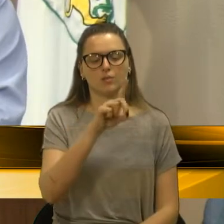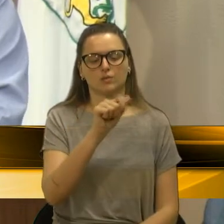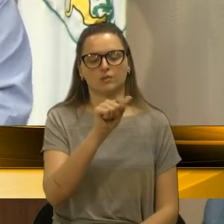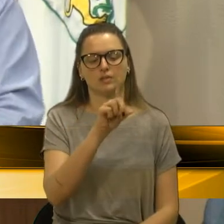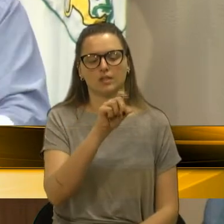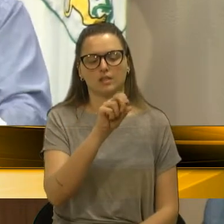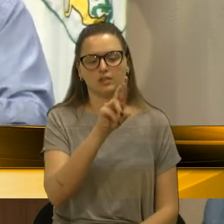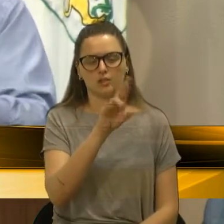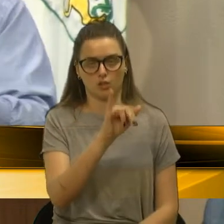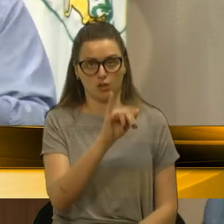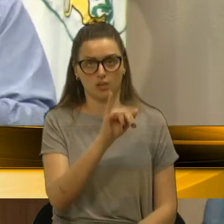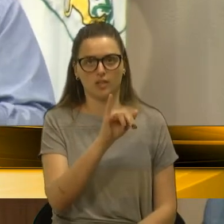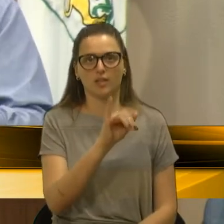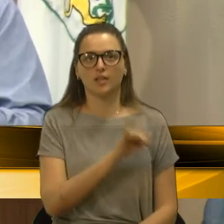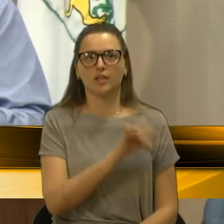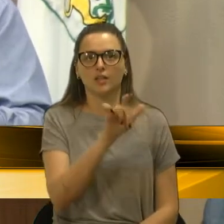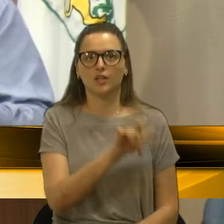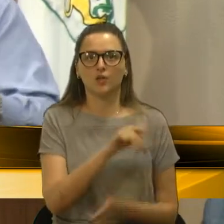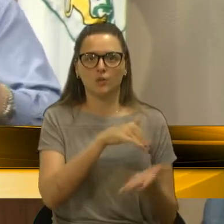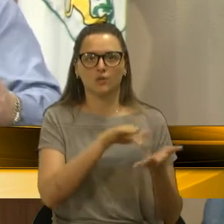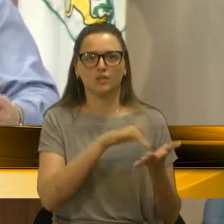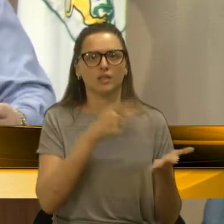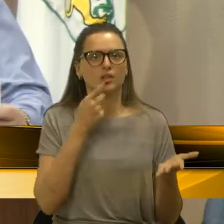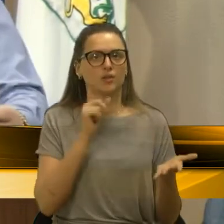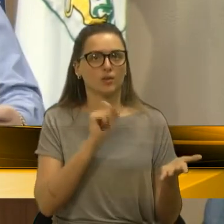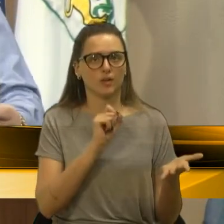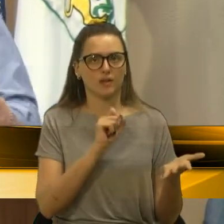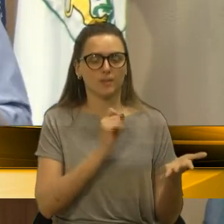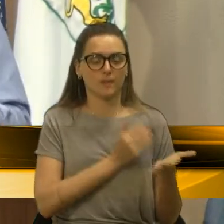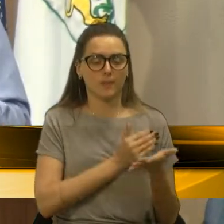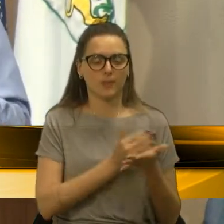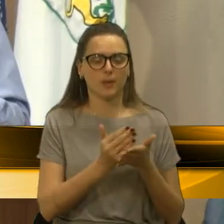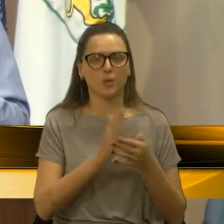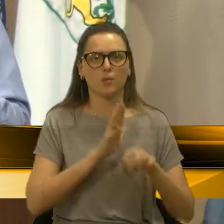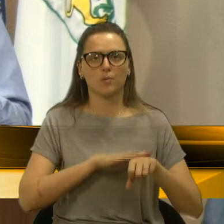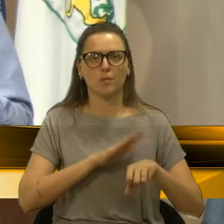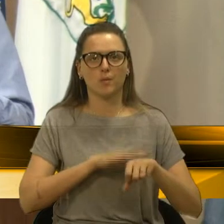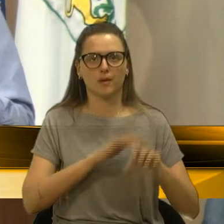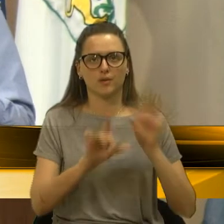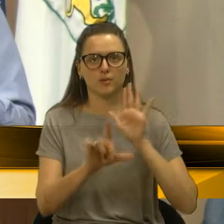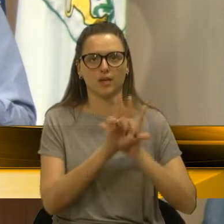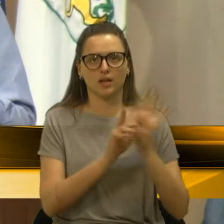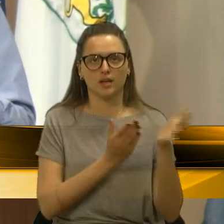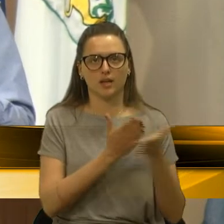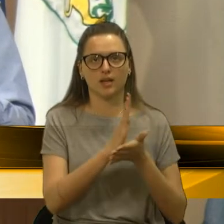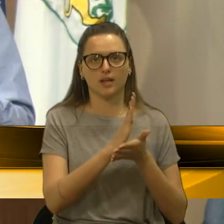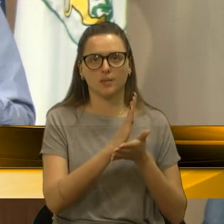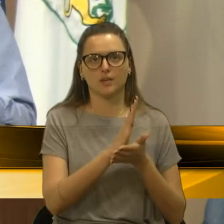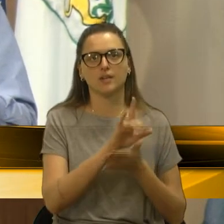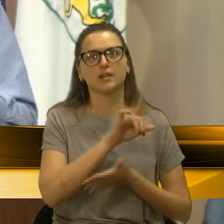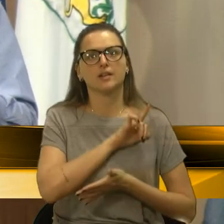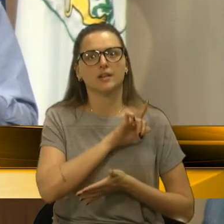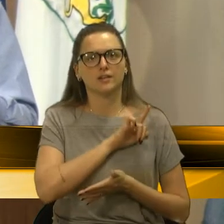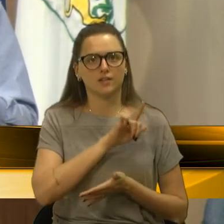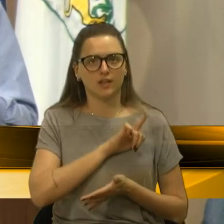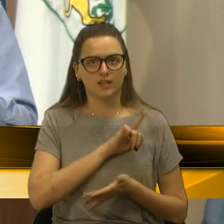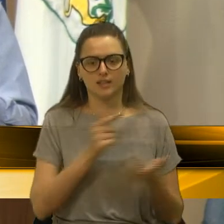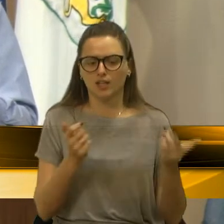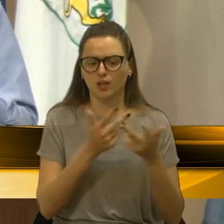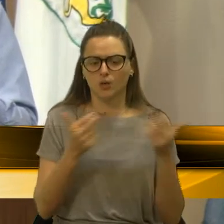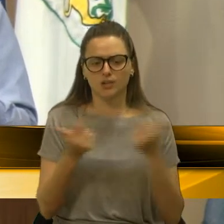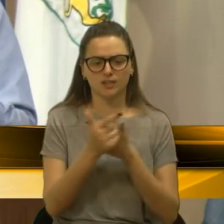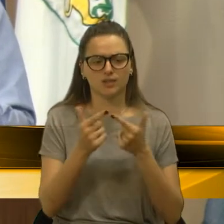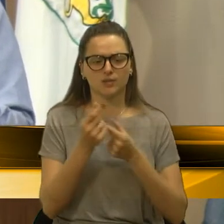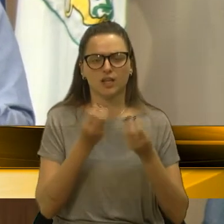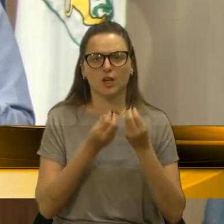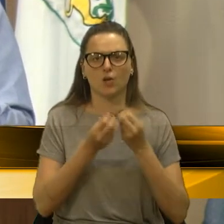final, ele diz o seguinte: a partir do momento que essa lei for vigente, vai surtir efeitos